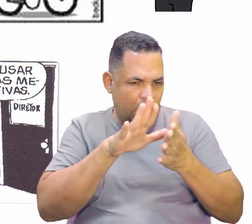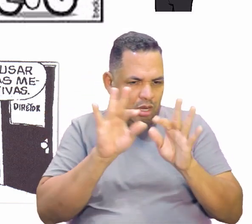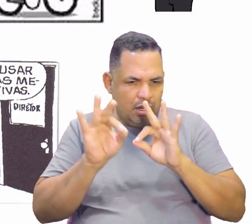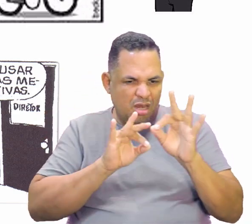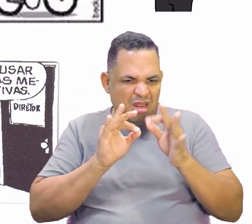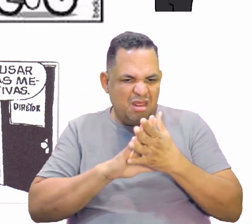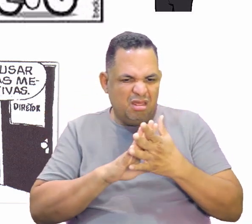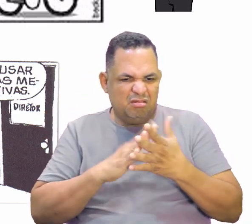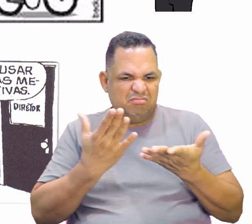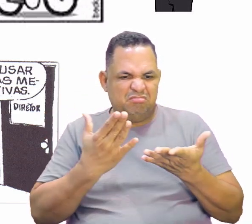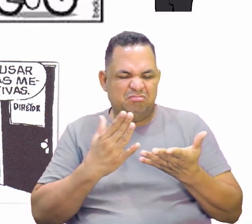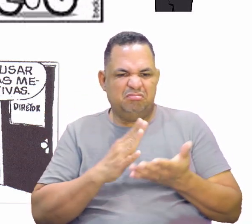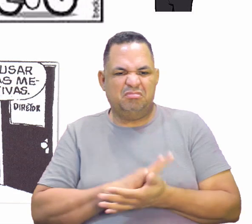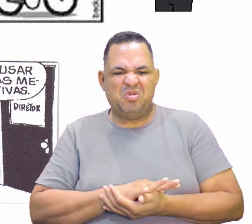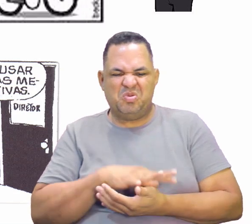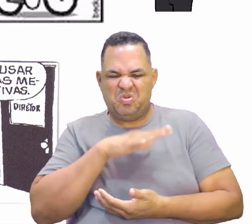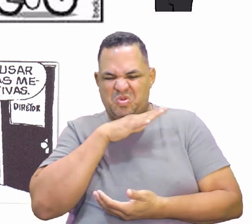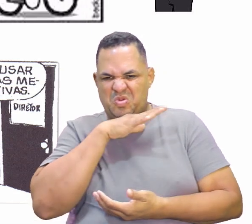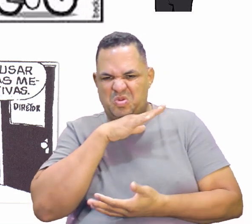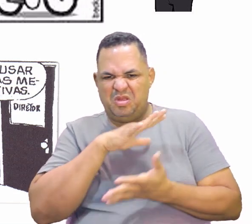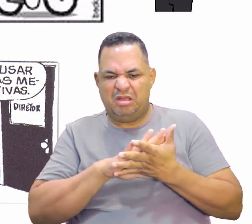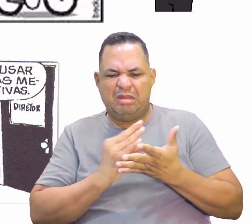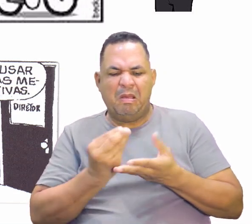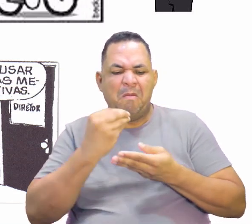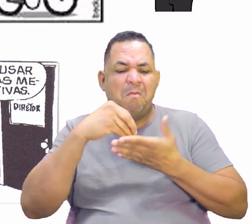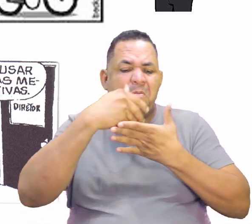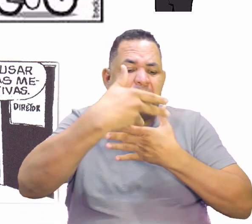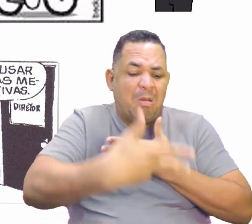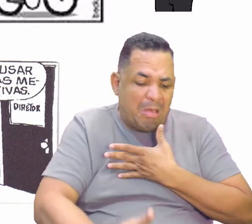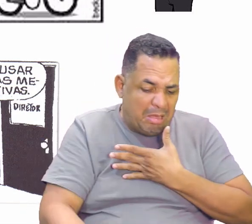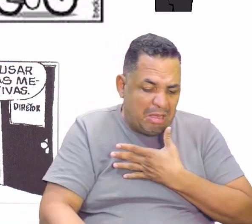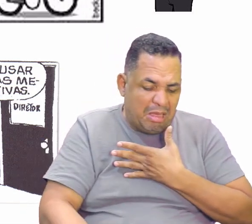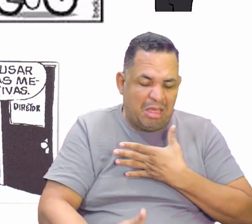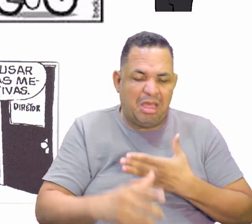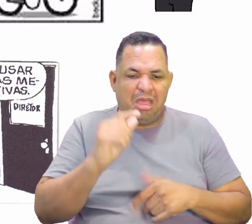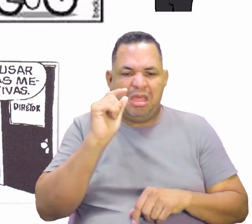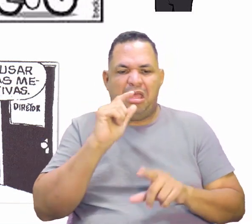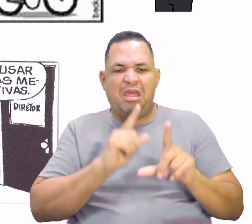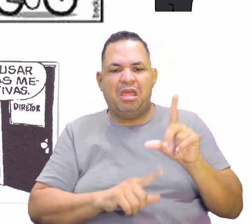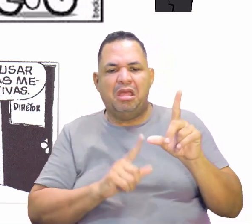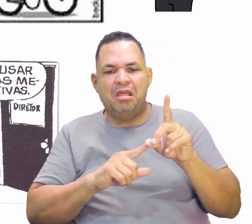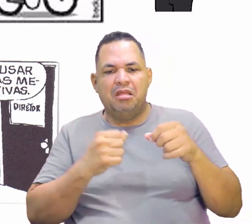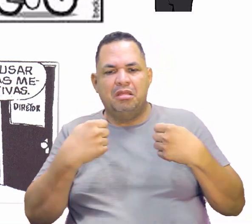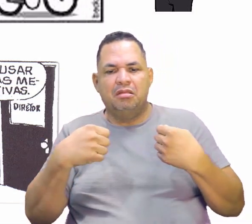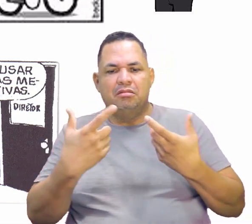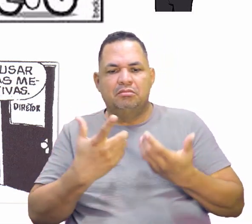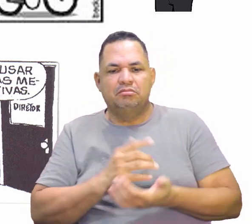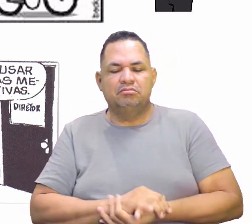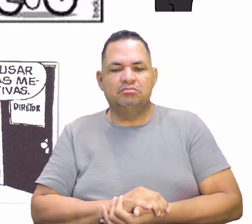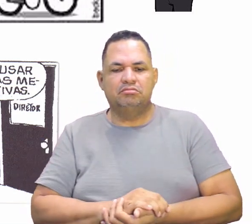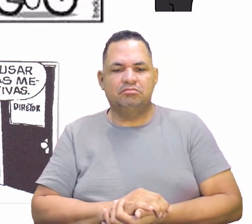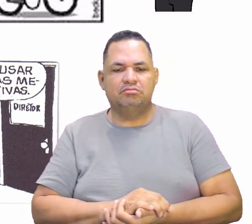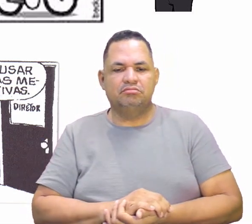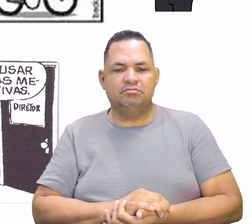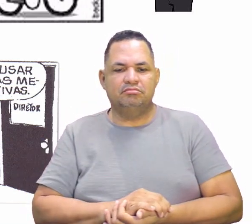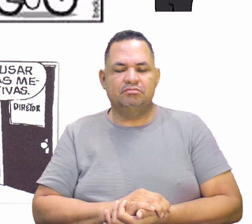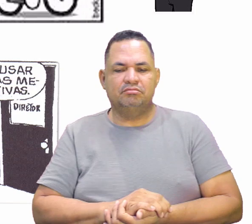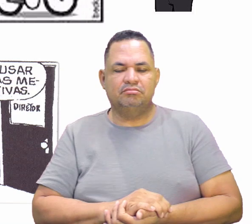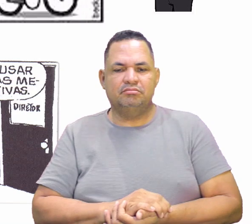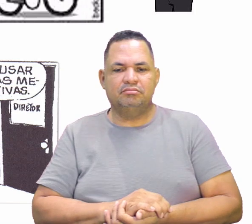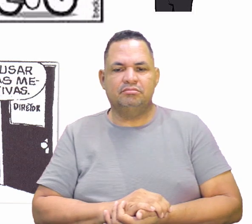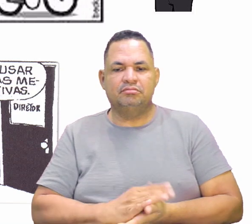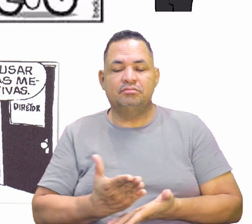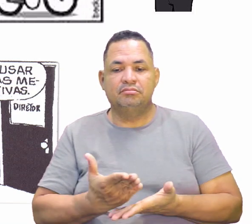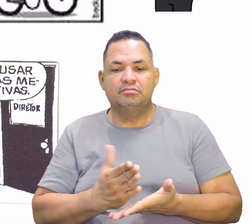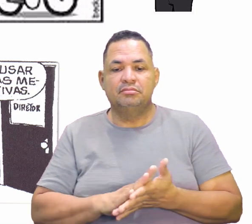Aí, quando eu abri o livro, as letras caíram todas no chão. Eu devia usar desculpa menos criativas.